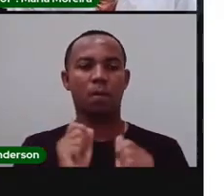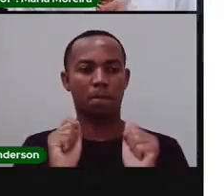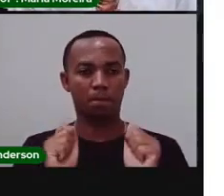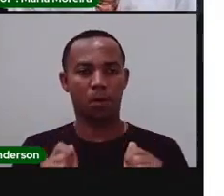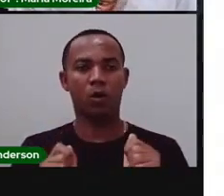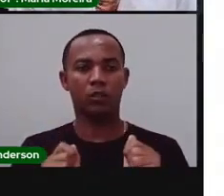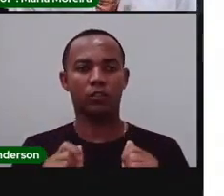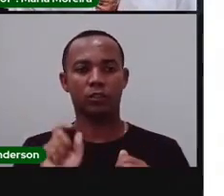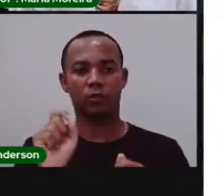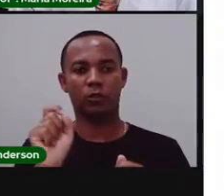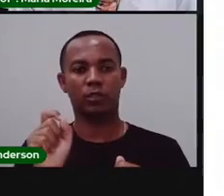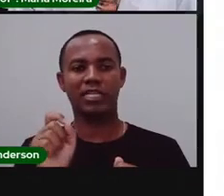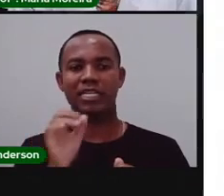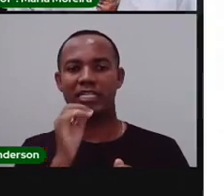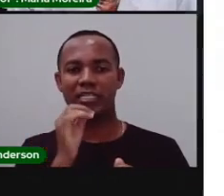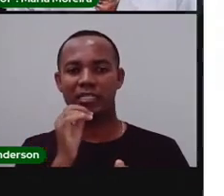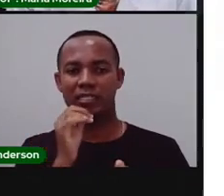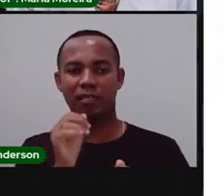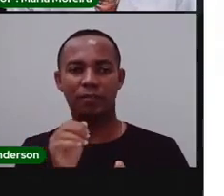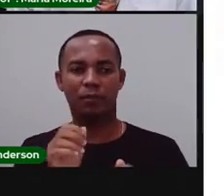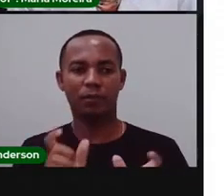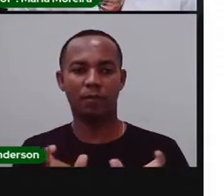quê? Classificar.